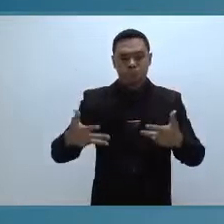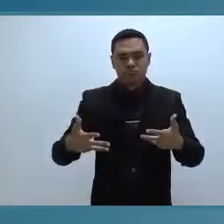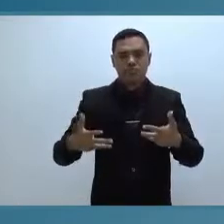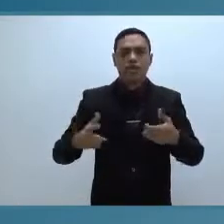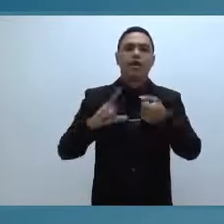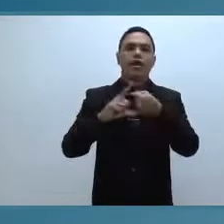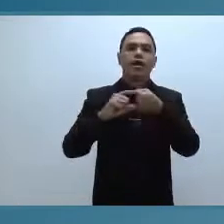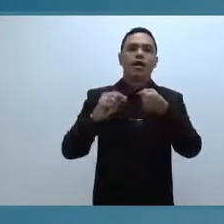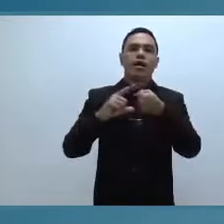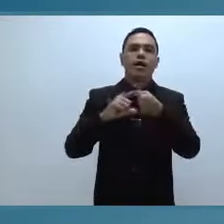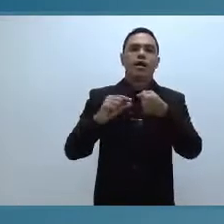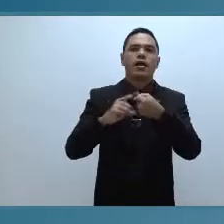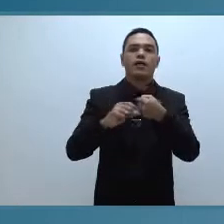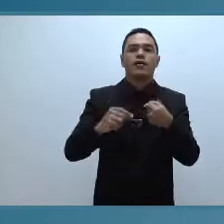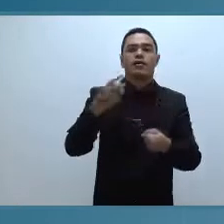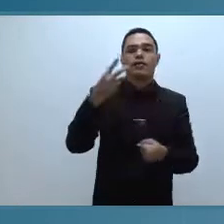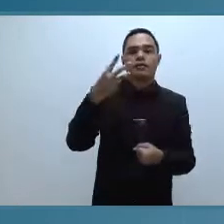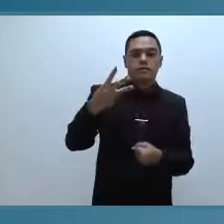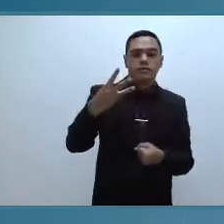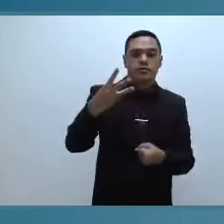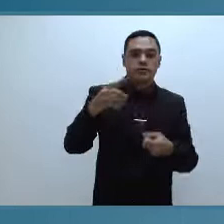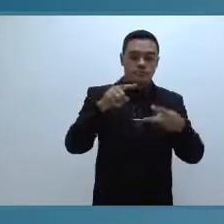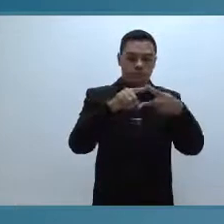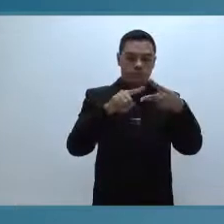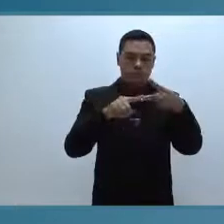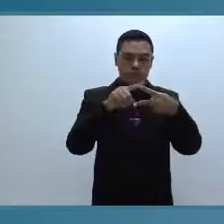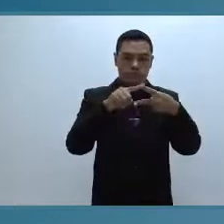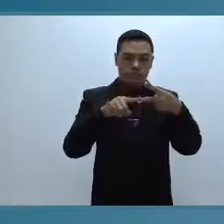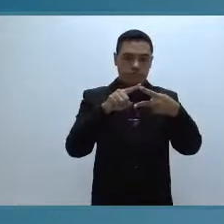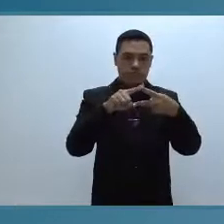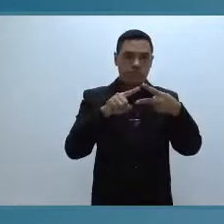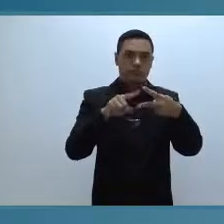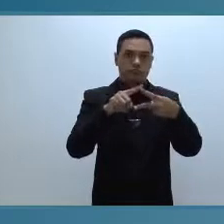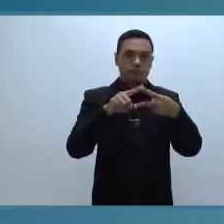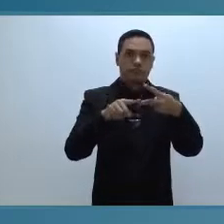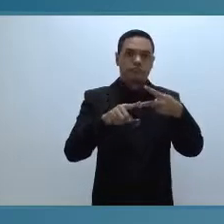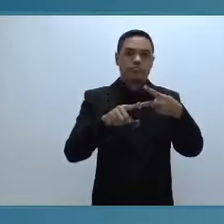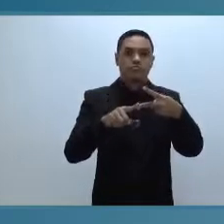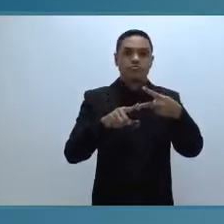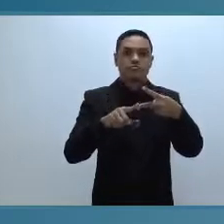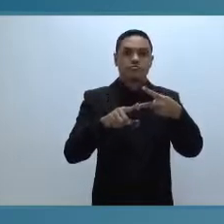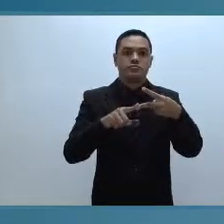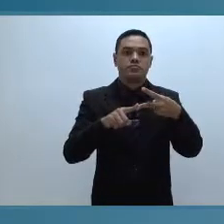requisitos para que a seja concedida.